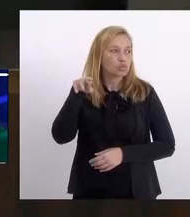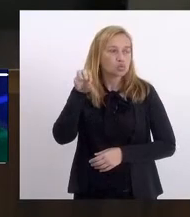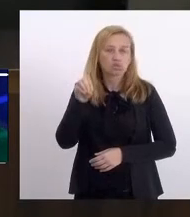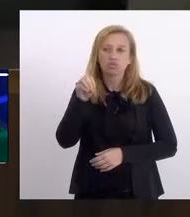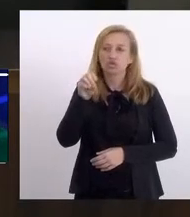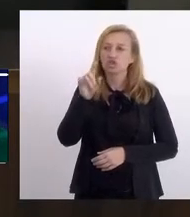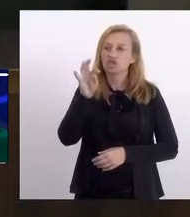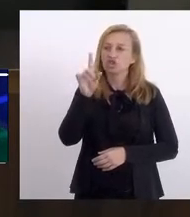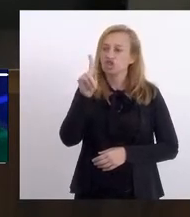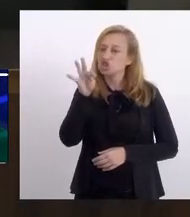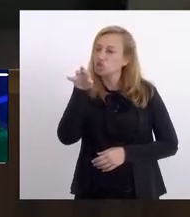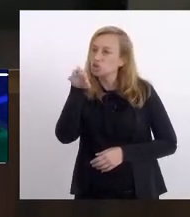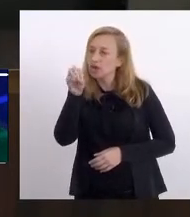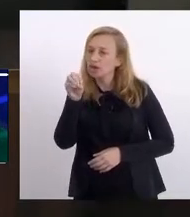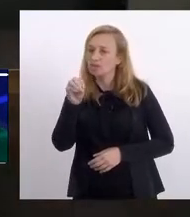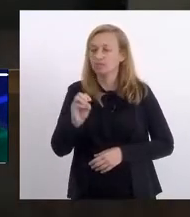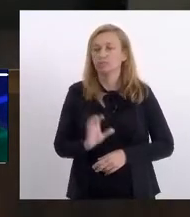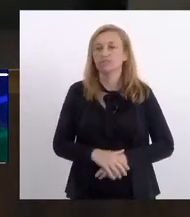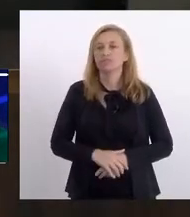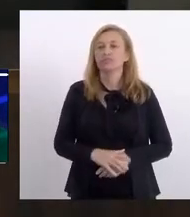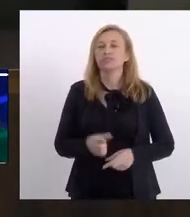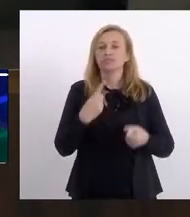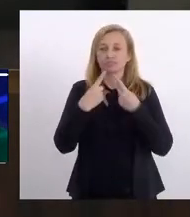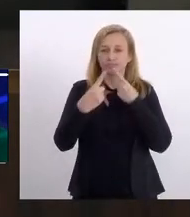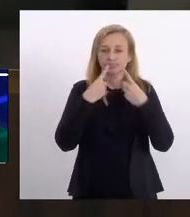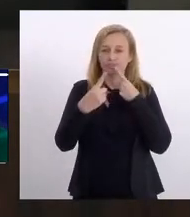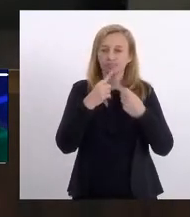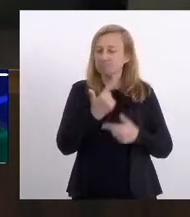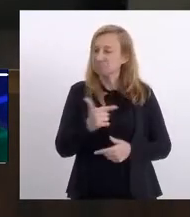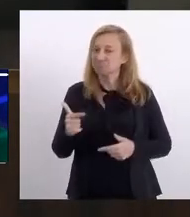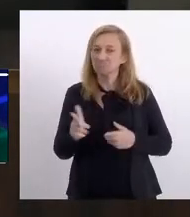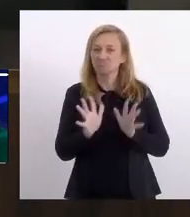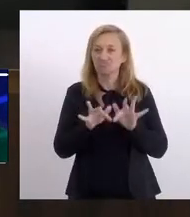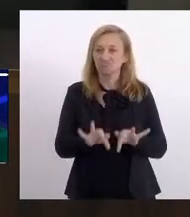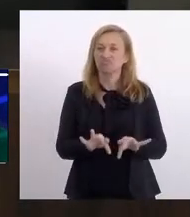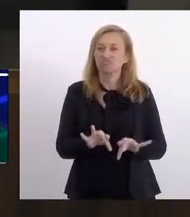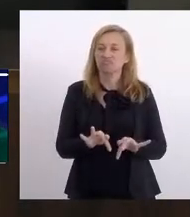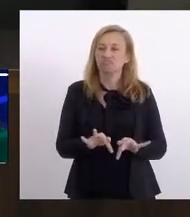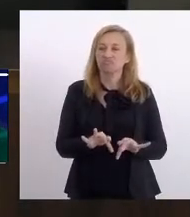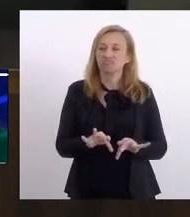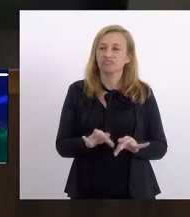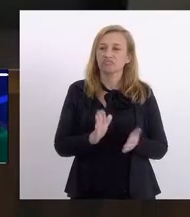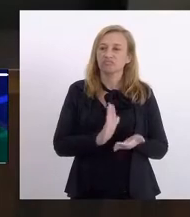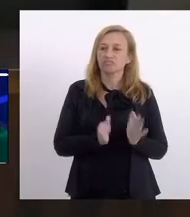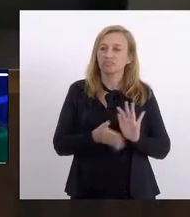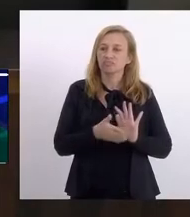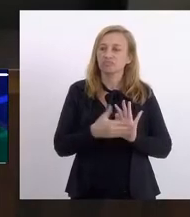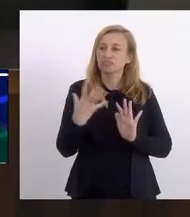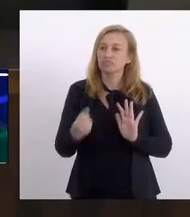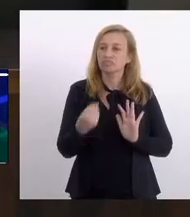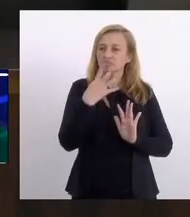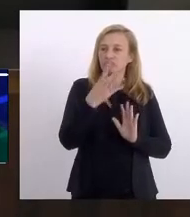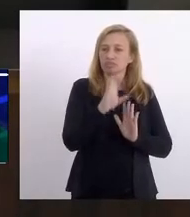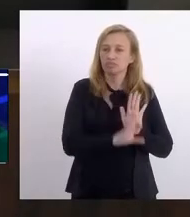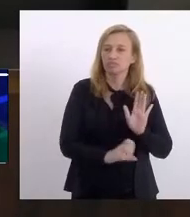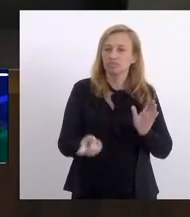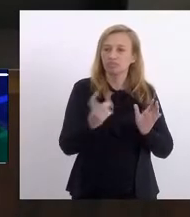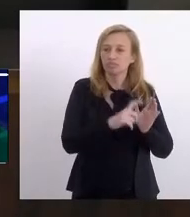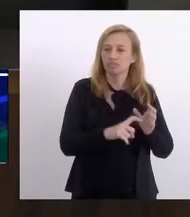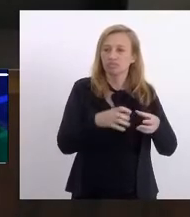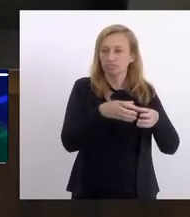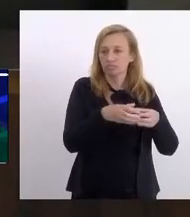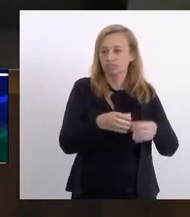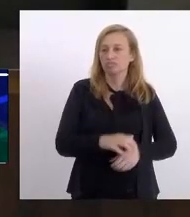autogestionária, na forma que menciona. Em discussão, não havendo quem queira discutir, encerrada a discussão, o presente proposta recebeu 4 emendas e retorna às